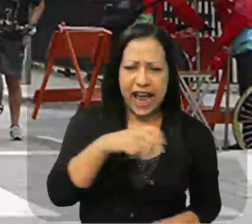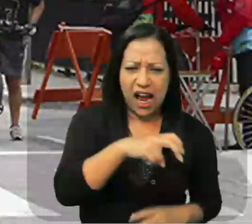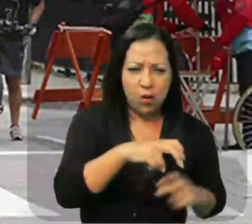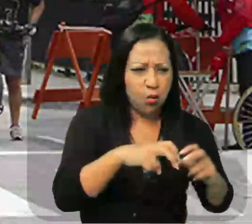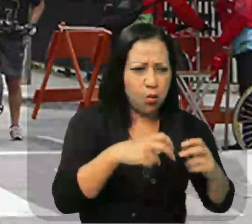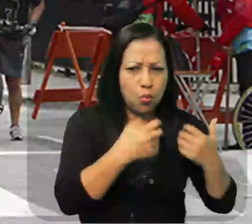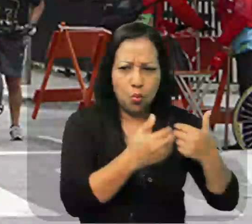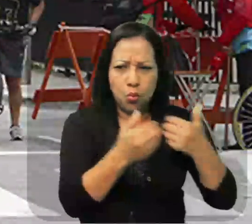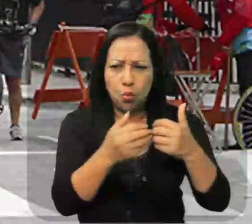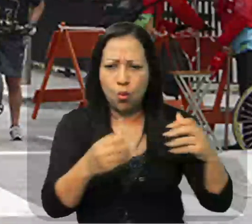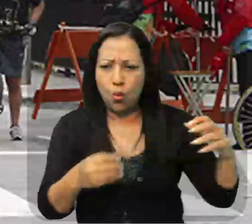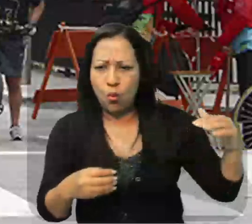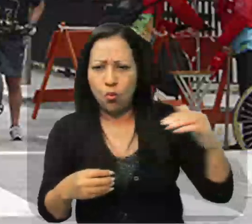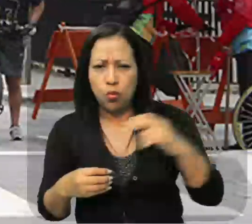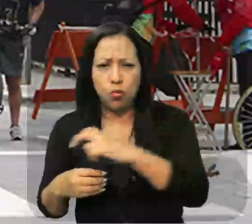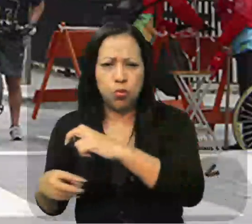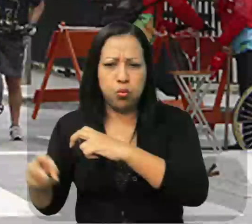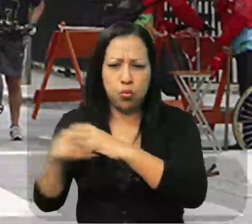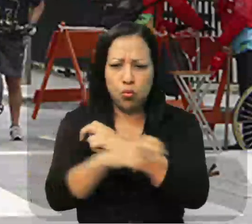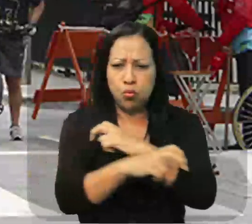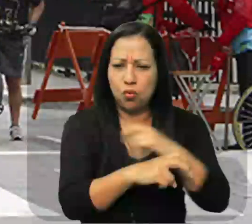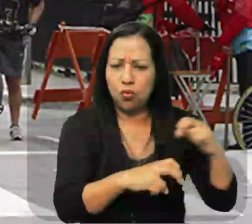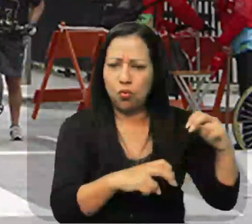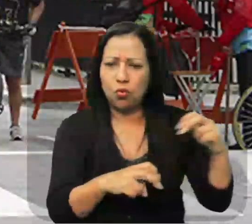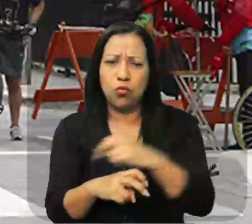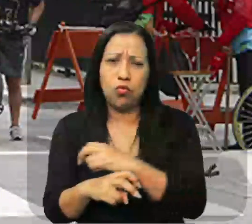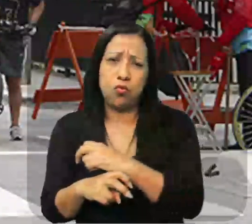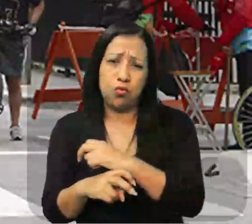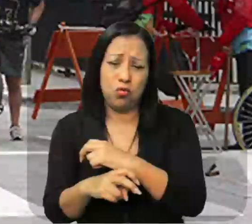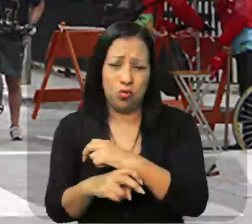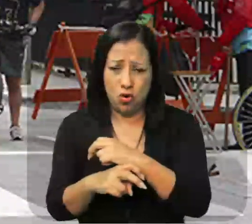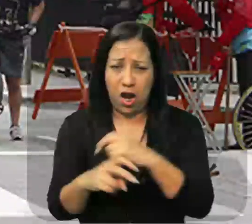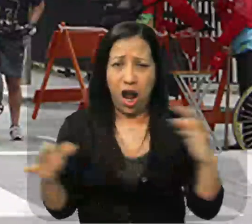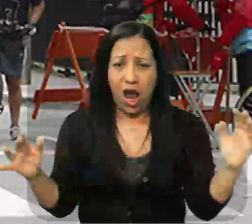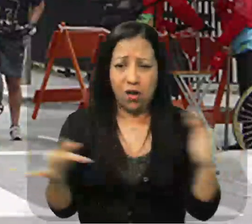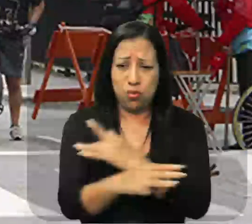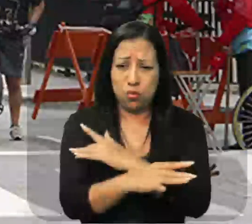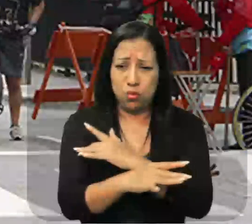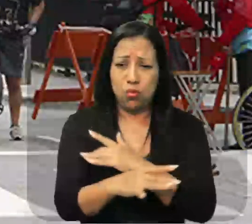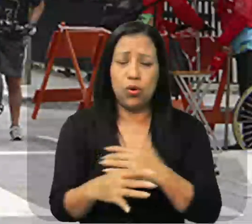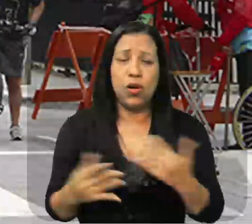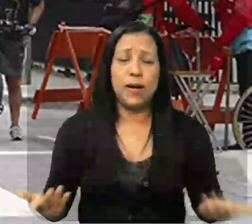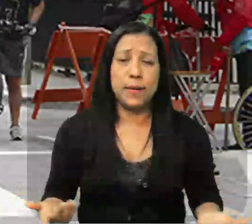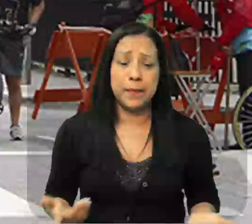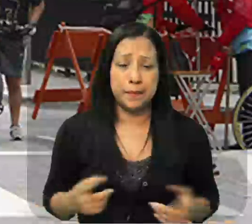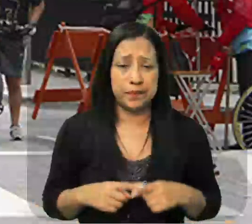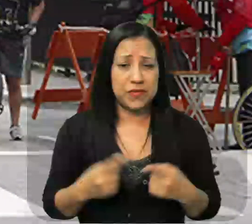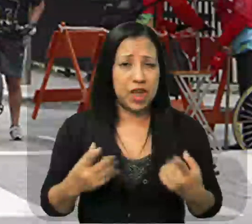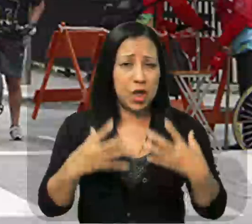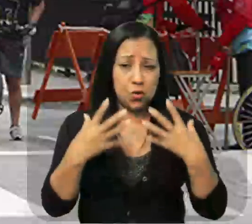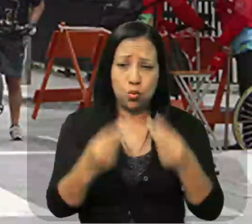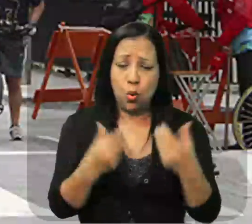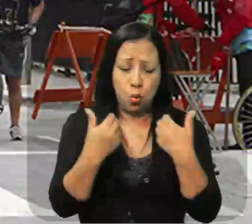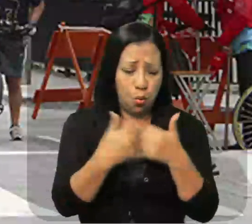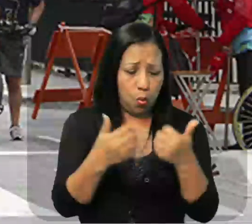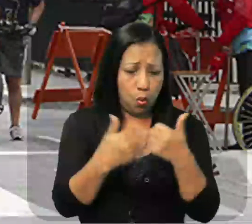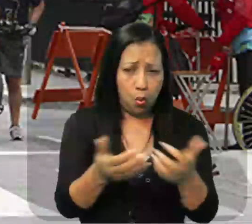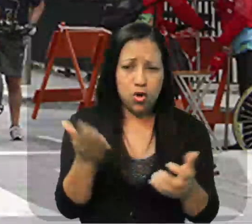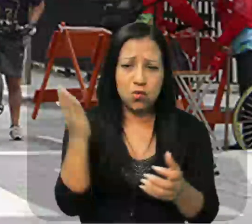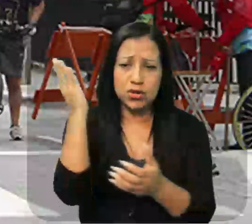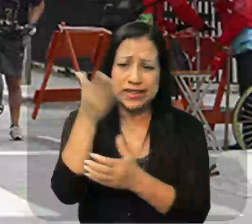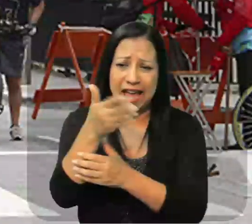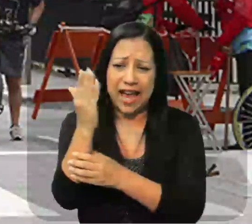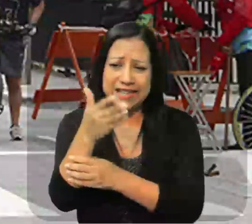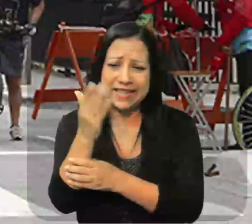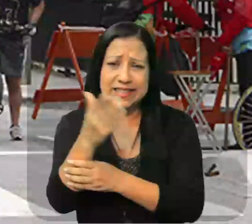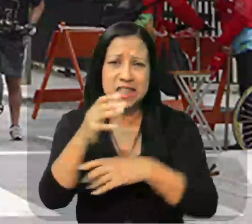Esse trânsito caótico não é mais só o ônibus lotado, não é mais o táxi de lotação, não